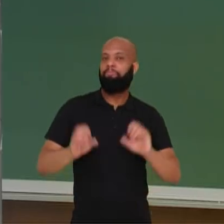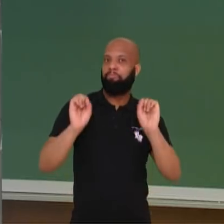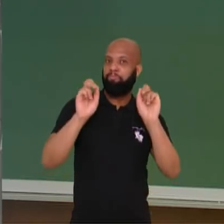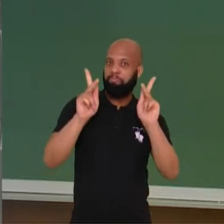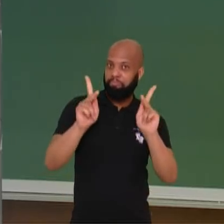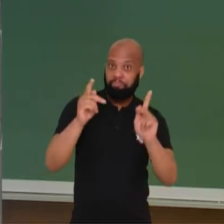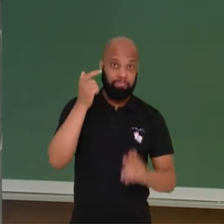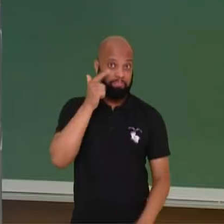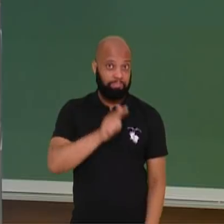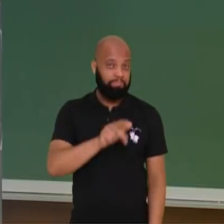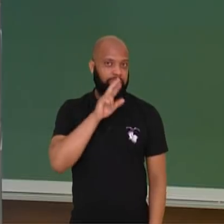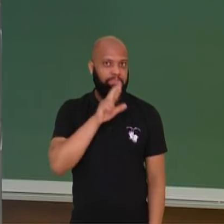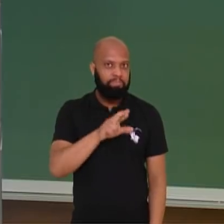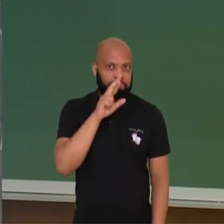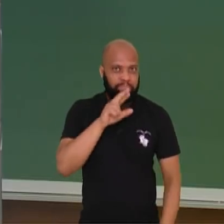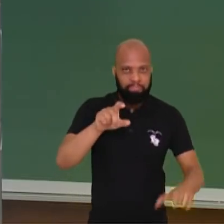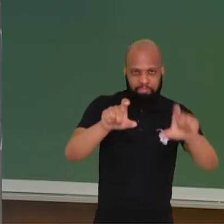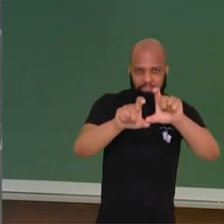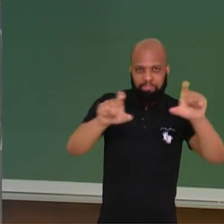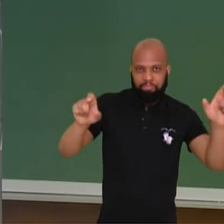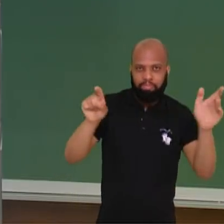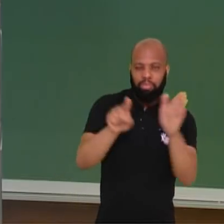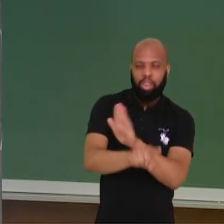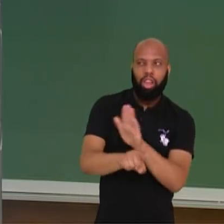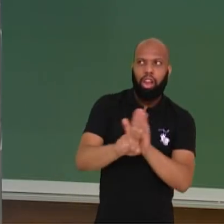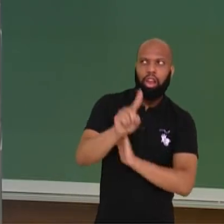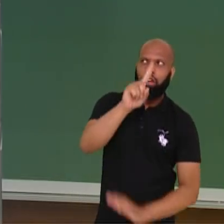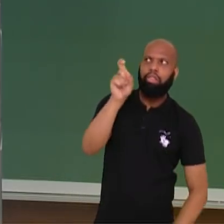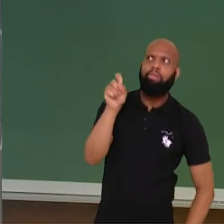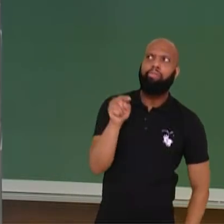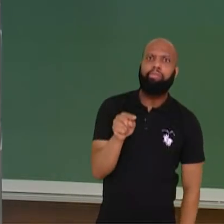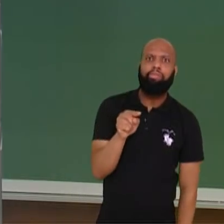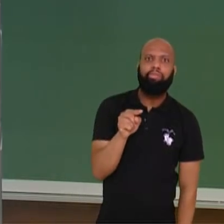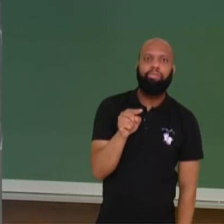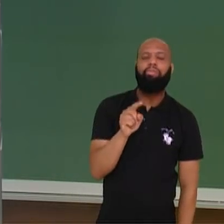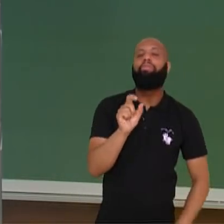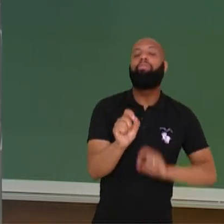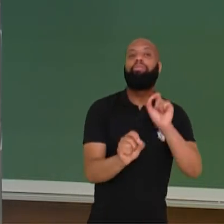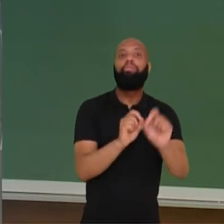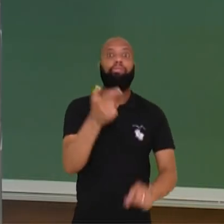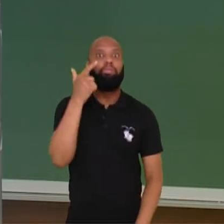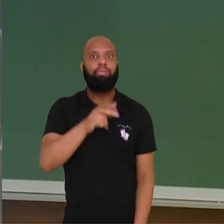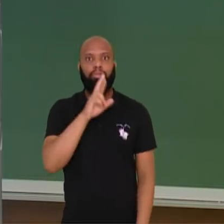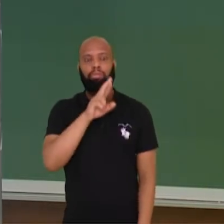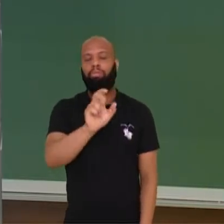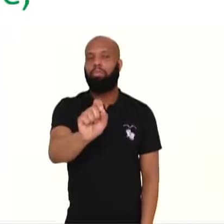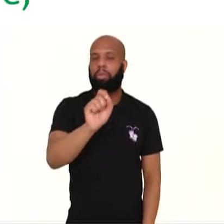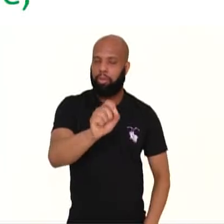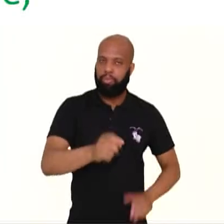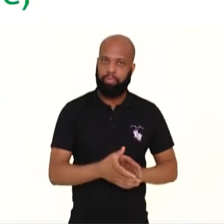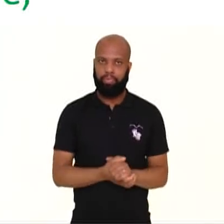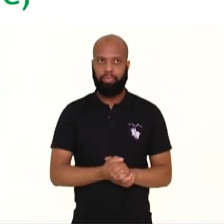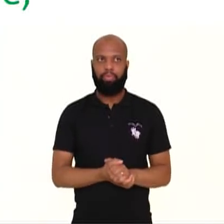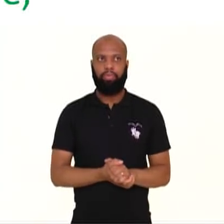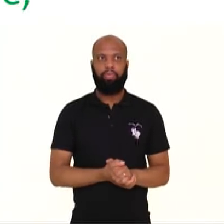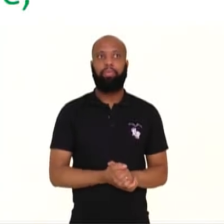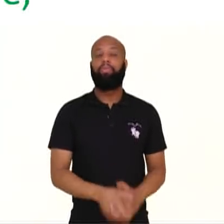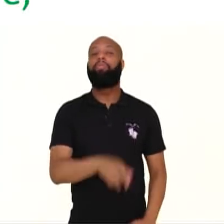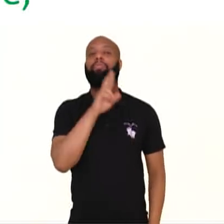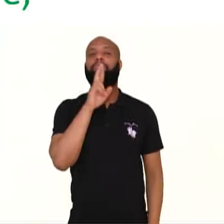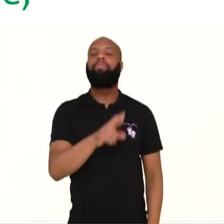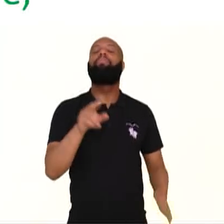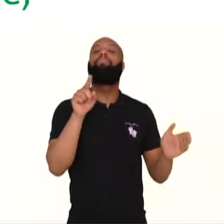Ok, queridos? Conseguiram resolver o enigma da esfinge? A resposta que o Édipo acertou foi a seguinte. A resposta